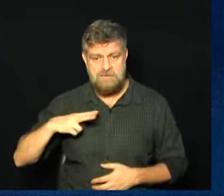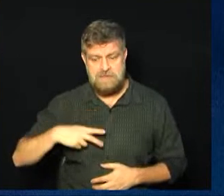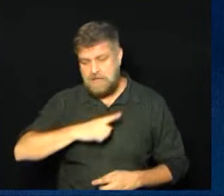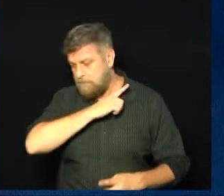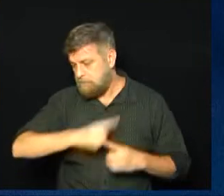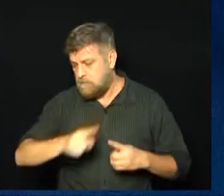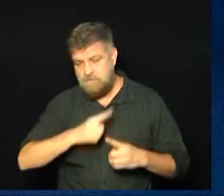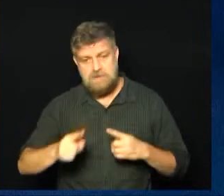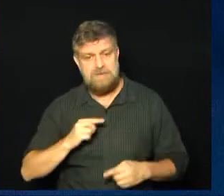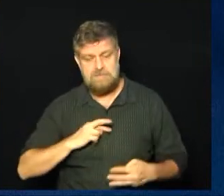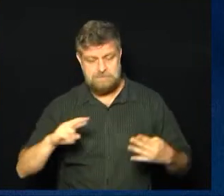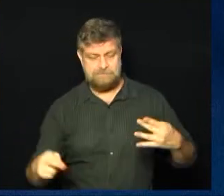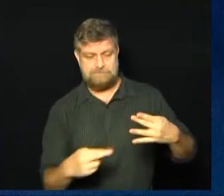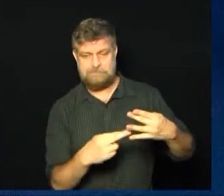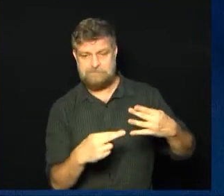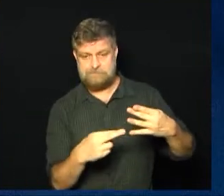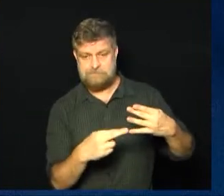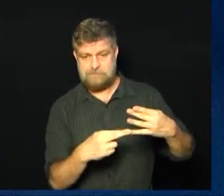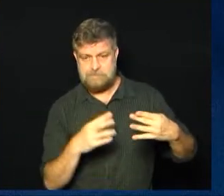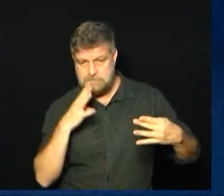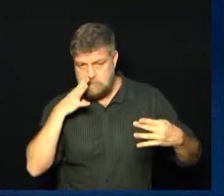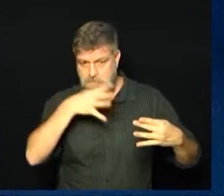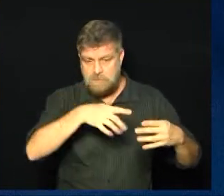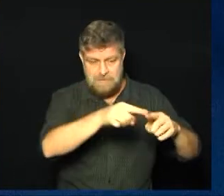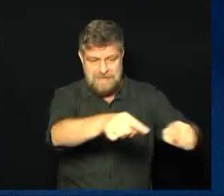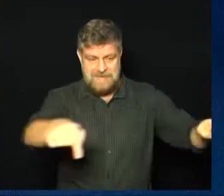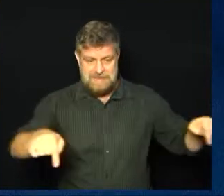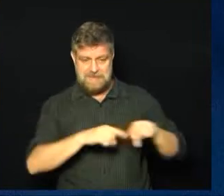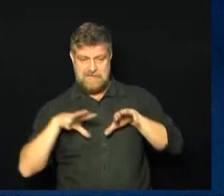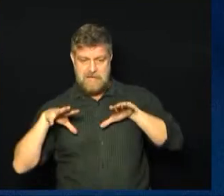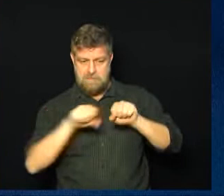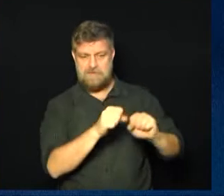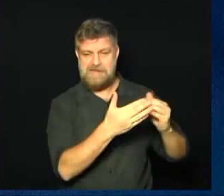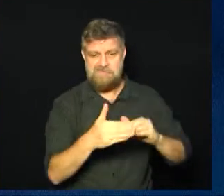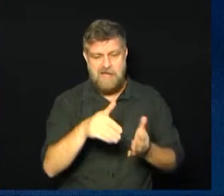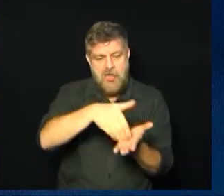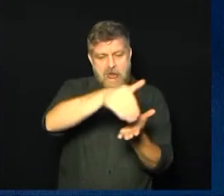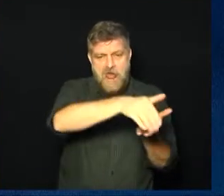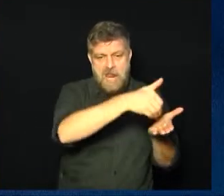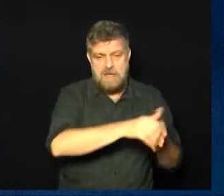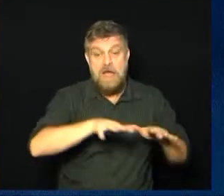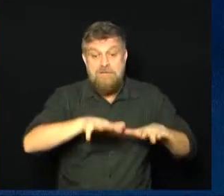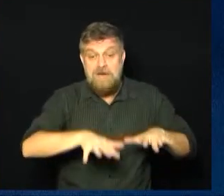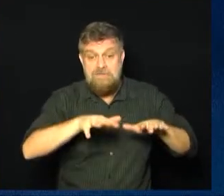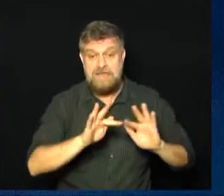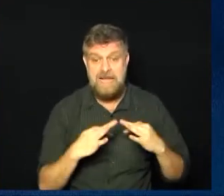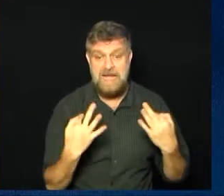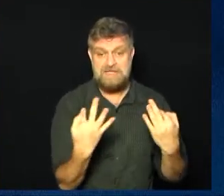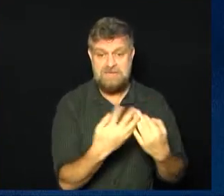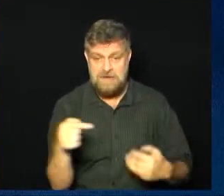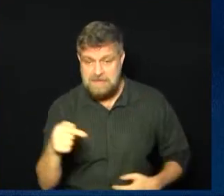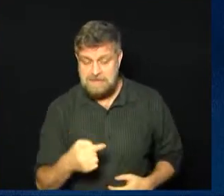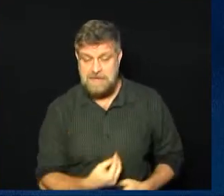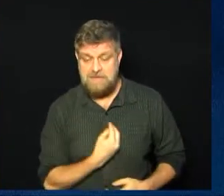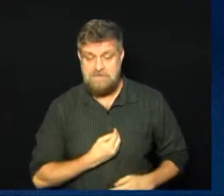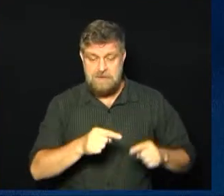negou os recursos contra a reintegração de posse e pela garantia de permanência das famílias que vivem